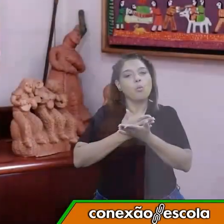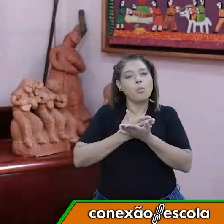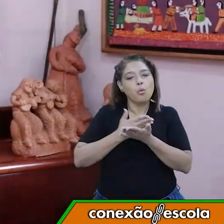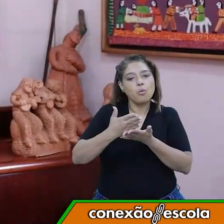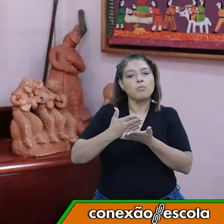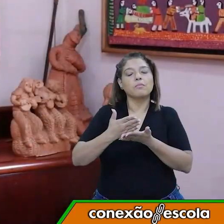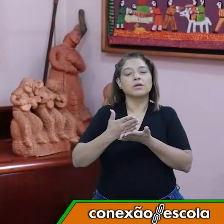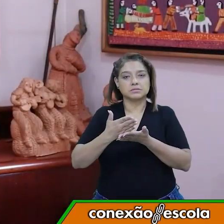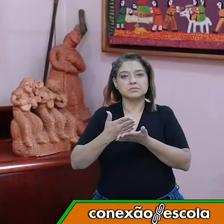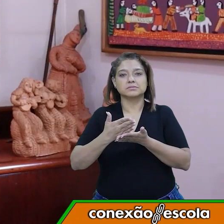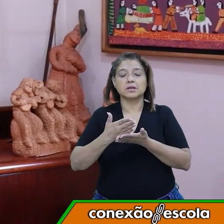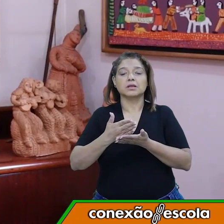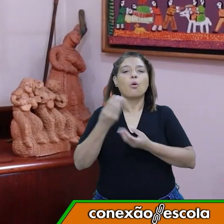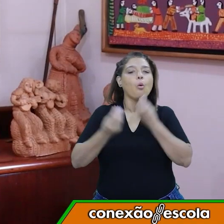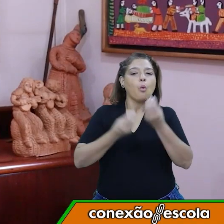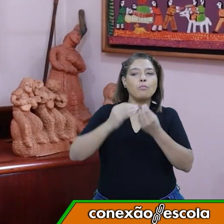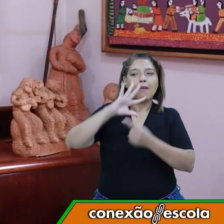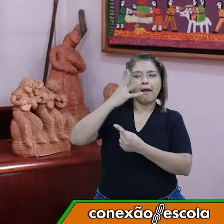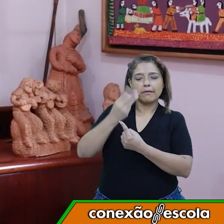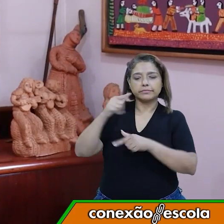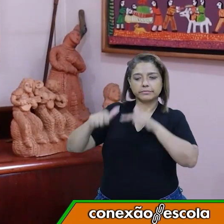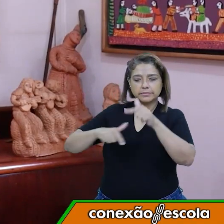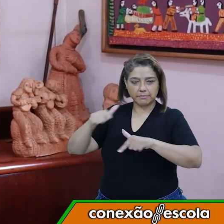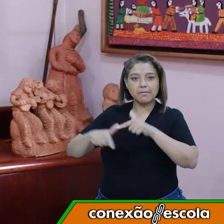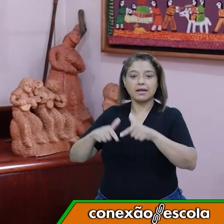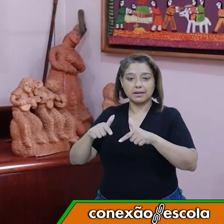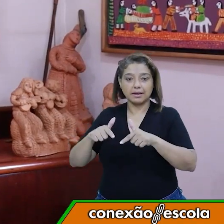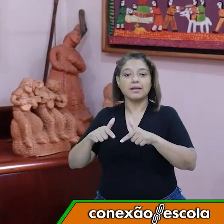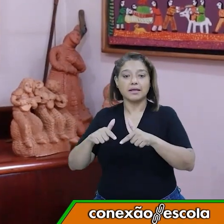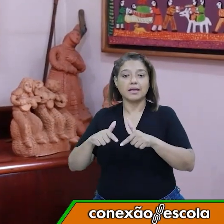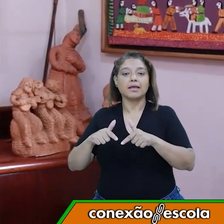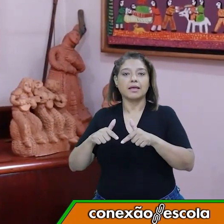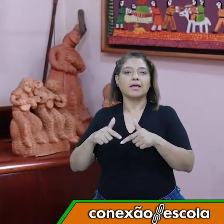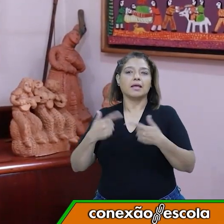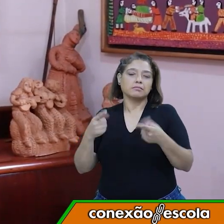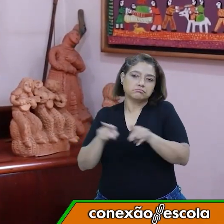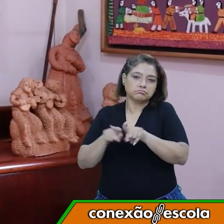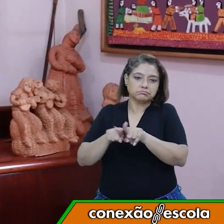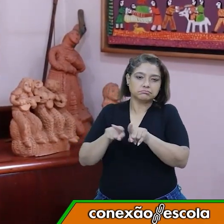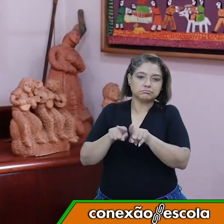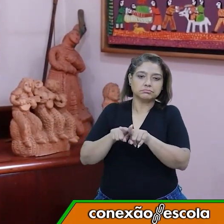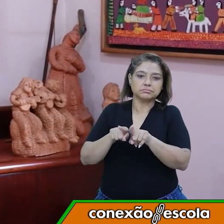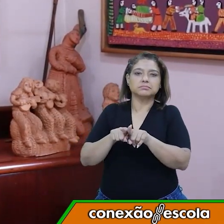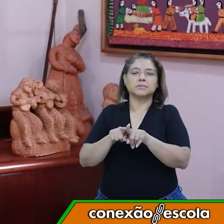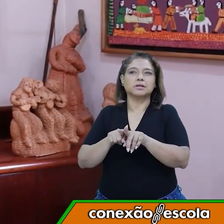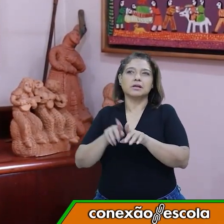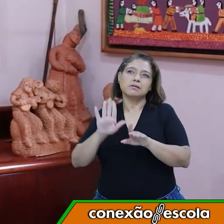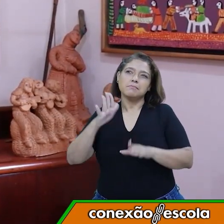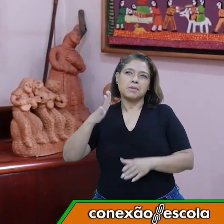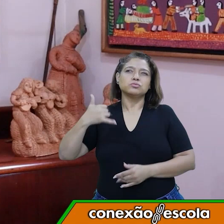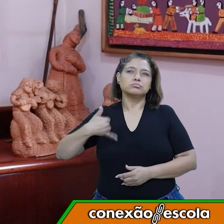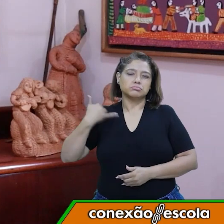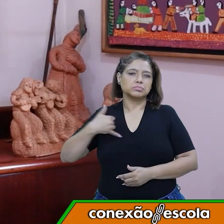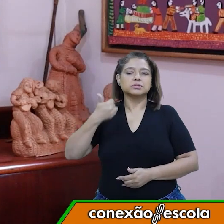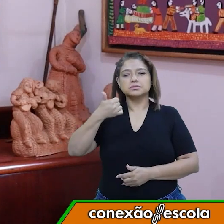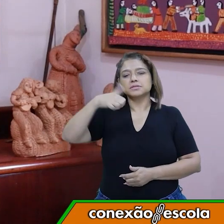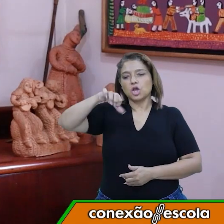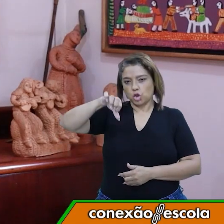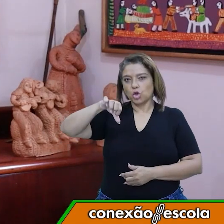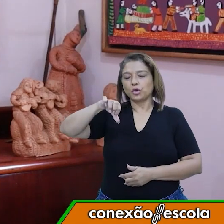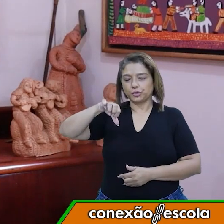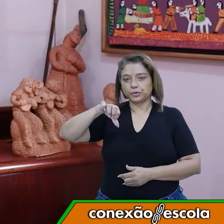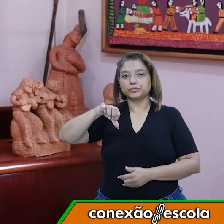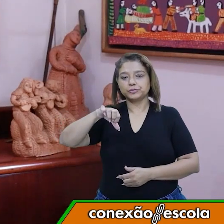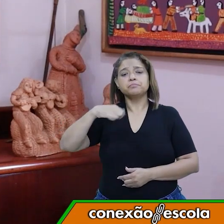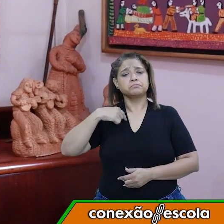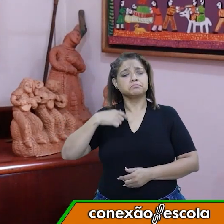Eu comecei a mexer com arte, entendeu? Com a idade a partir dos